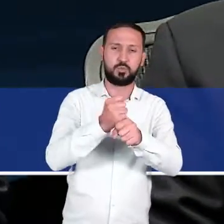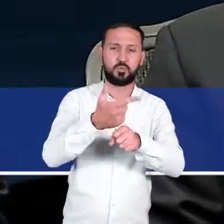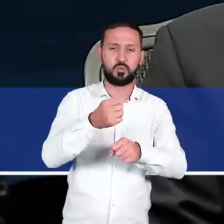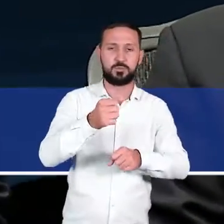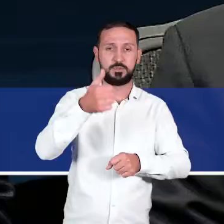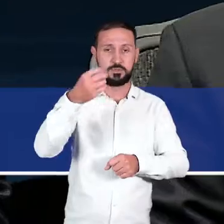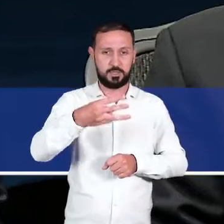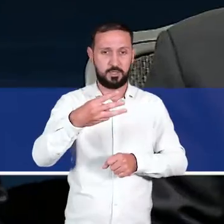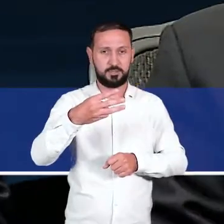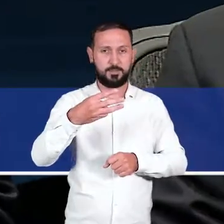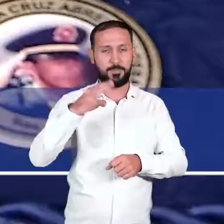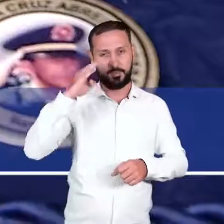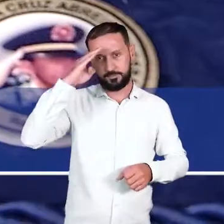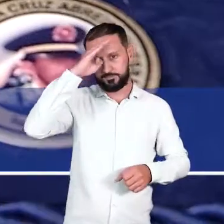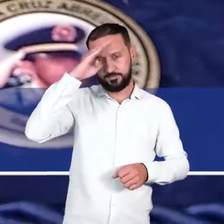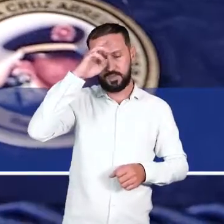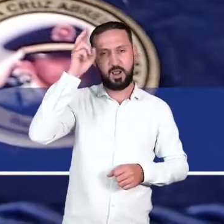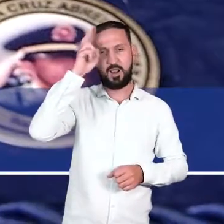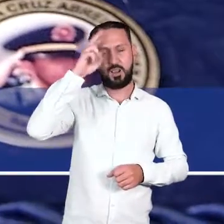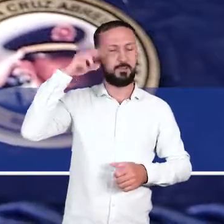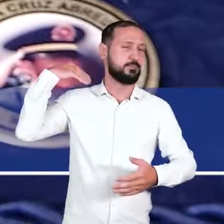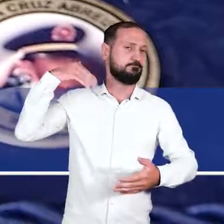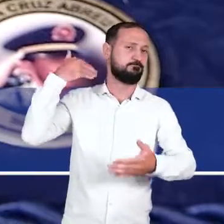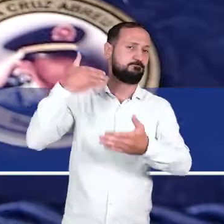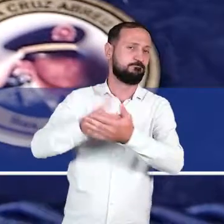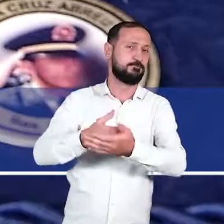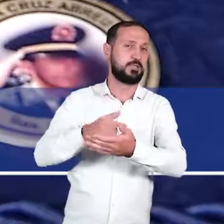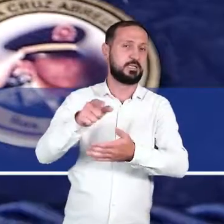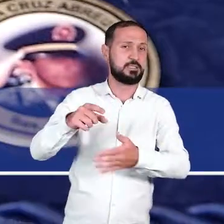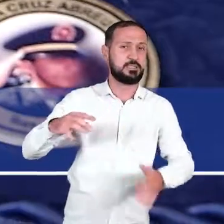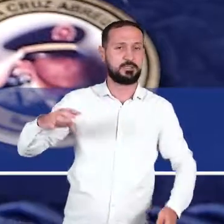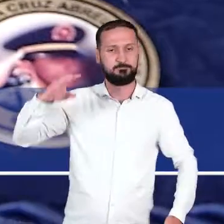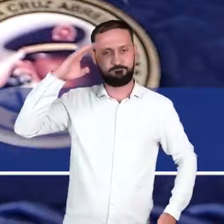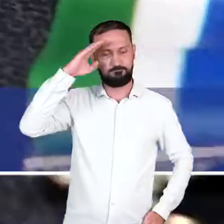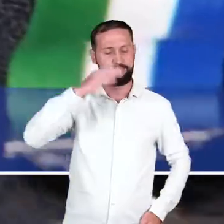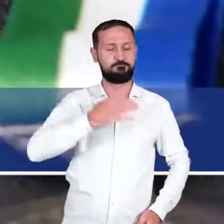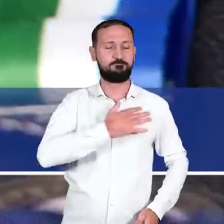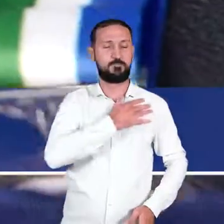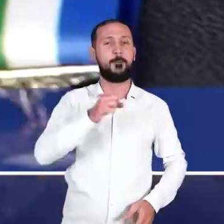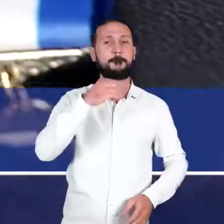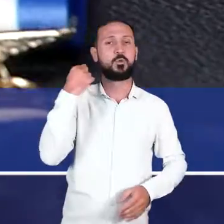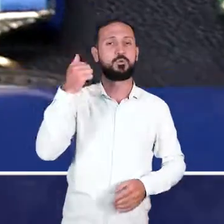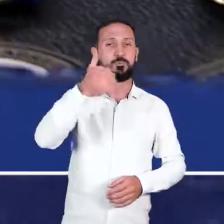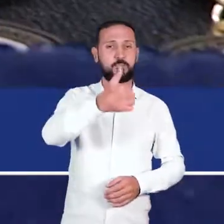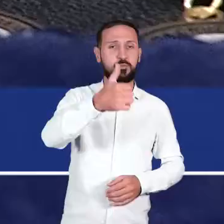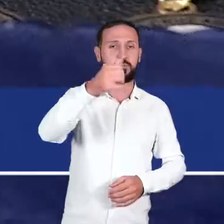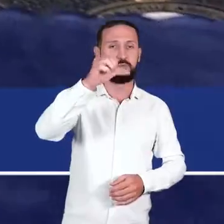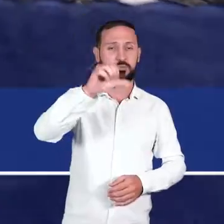pelo deputado Cabalmi do PT, ela relembra o legado do sargento da Polícia Militar que faleceu